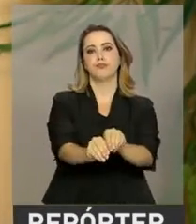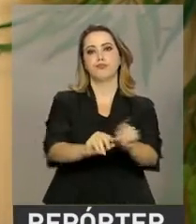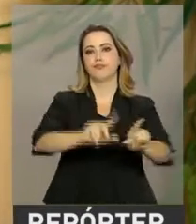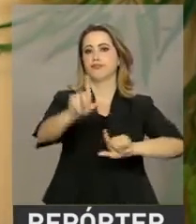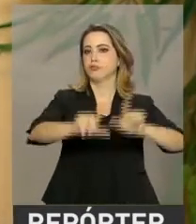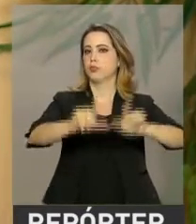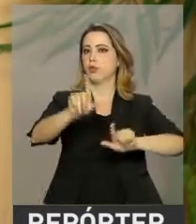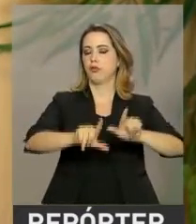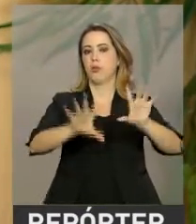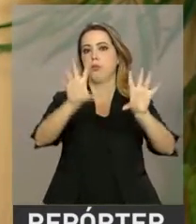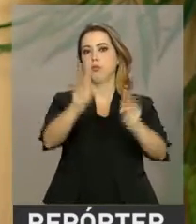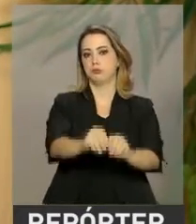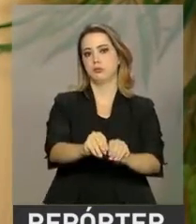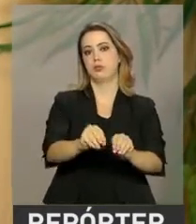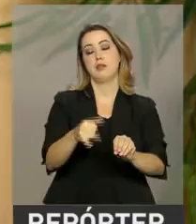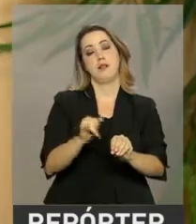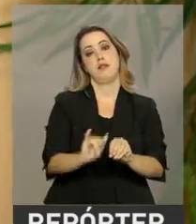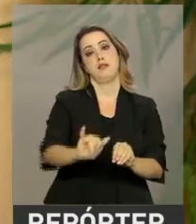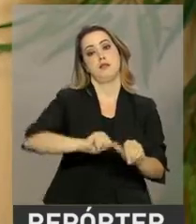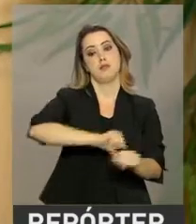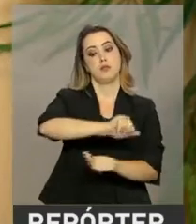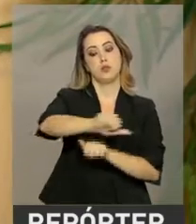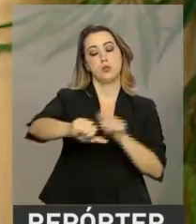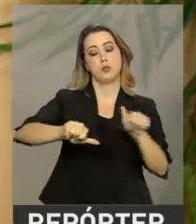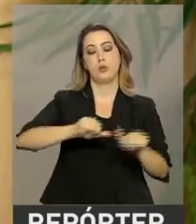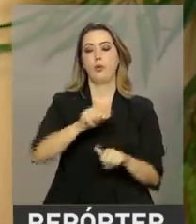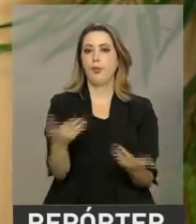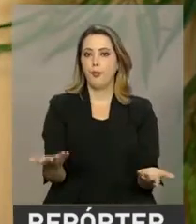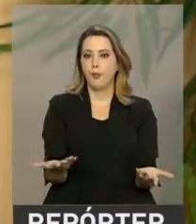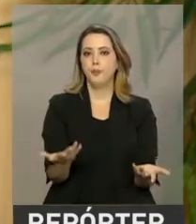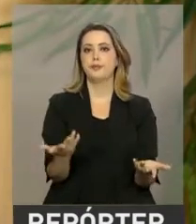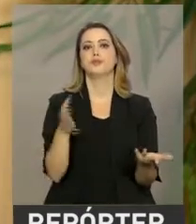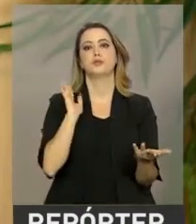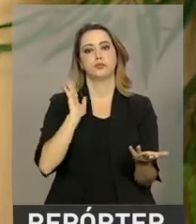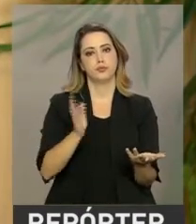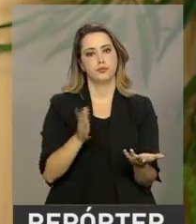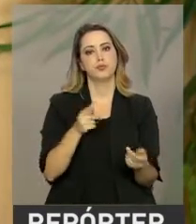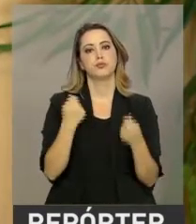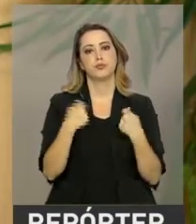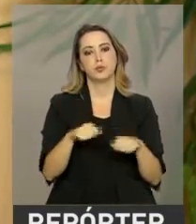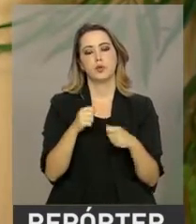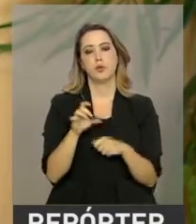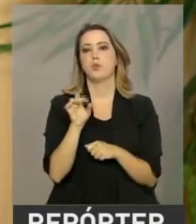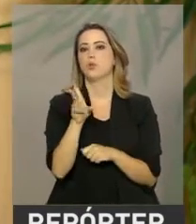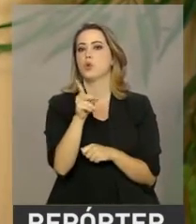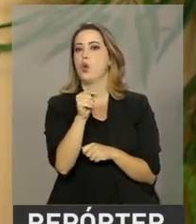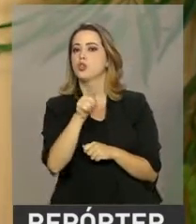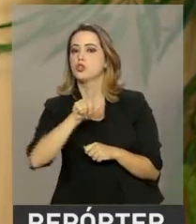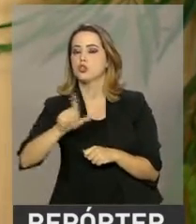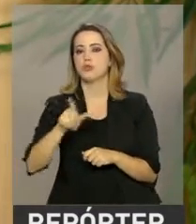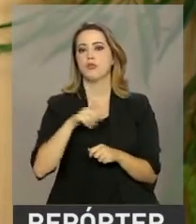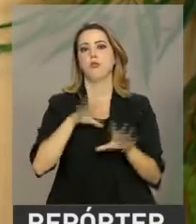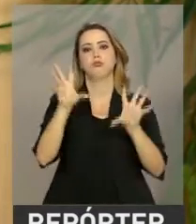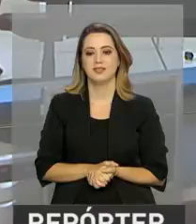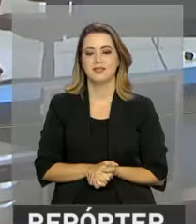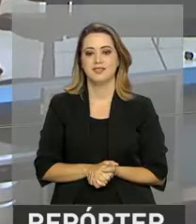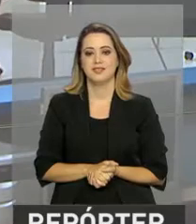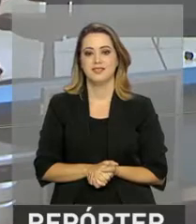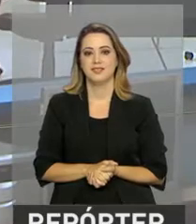quem não estiver realmente com a sua instalação pronta, apta para receber só o sinal digital, vai ficar sem